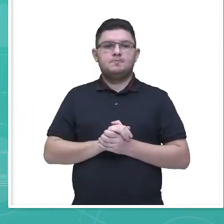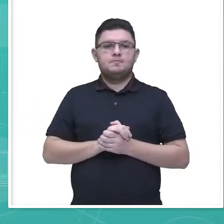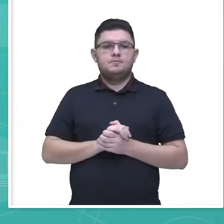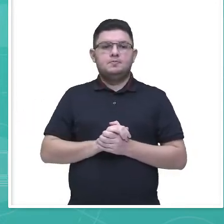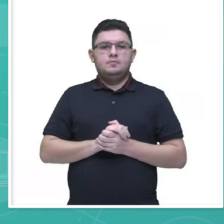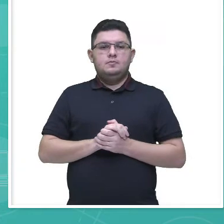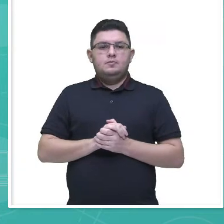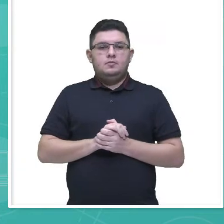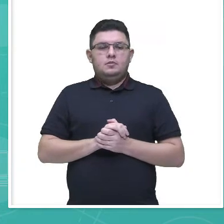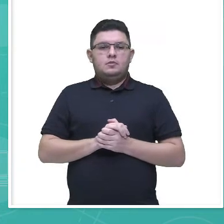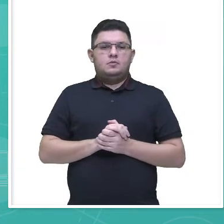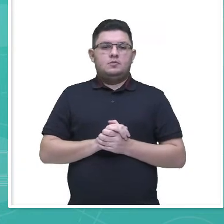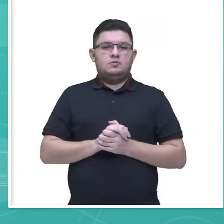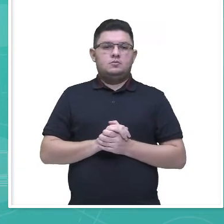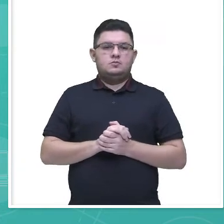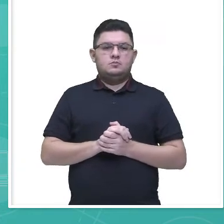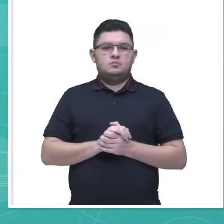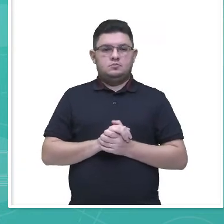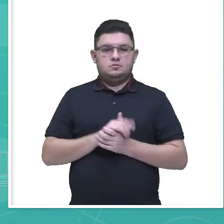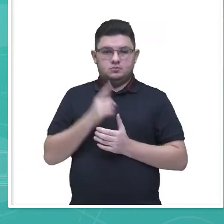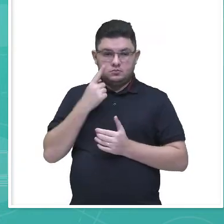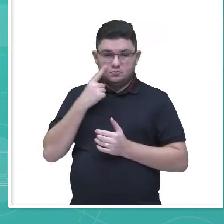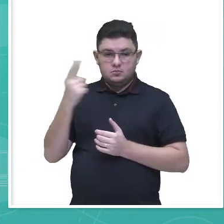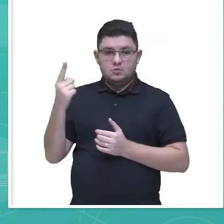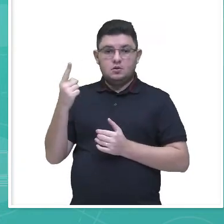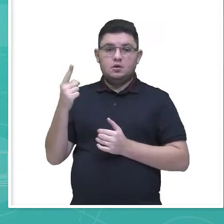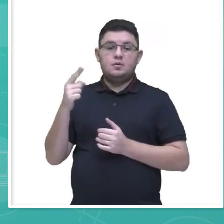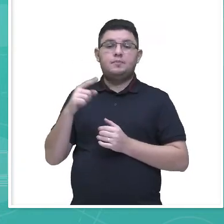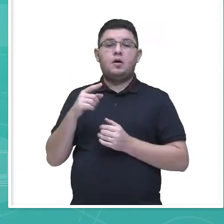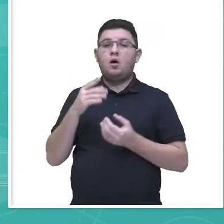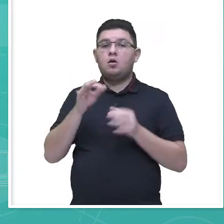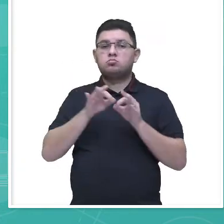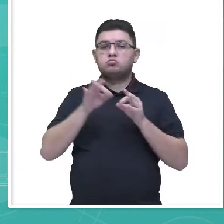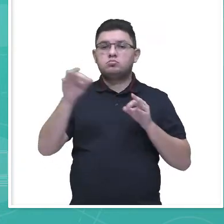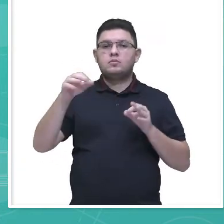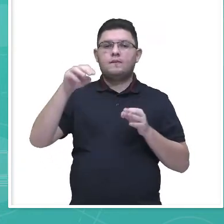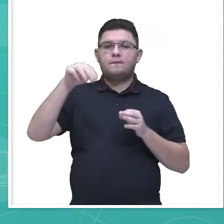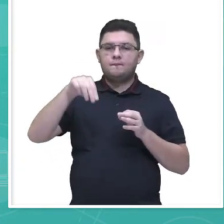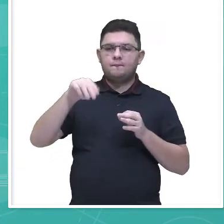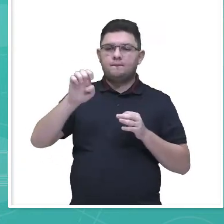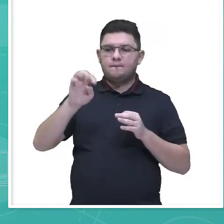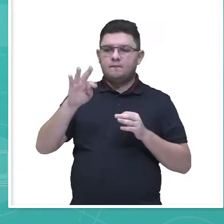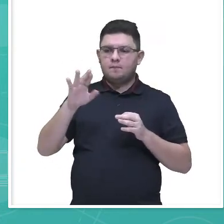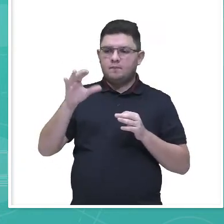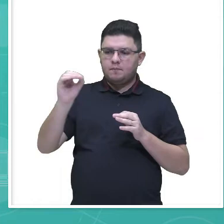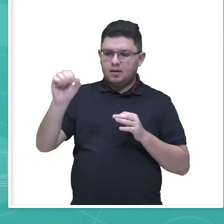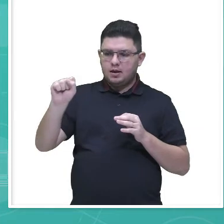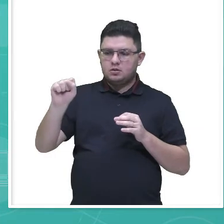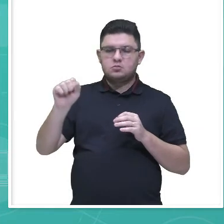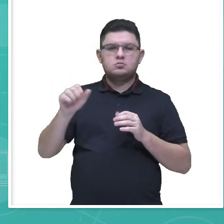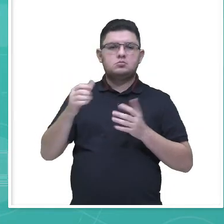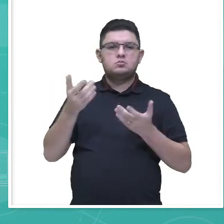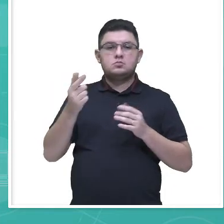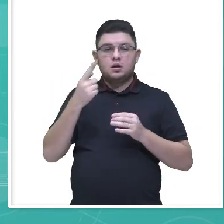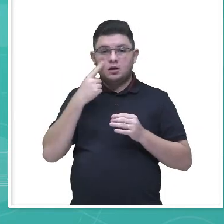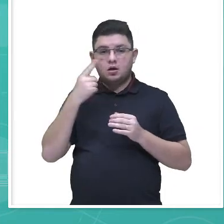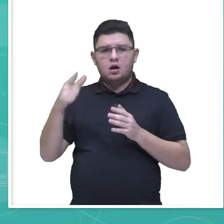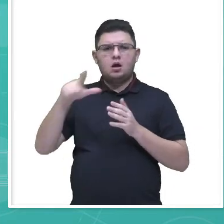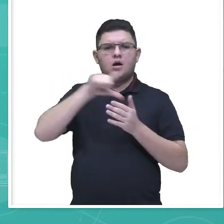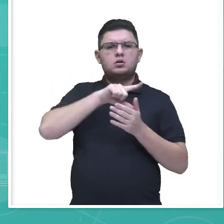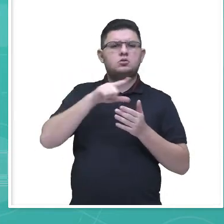Quantos metros tem 50 centímetros? A gente já viu anteriormente que 1 metro, né, 1